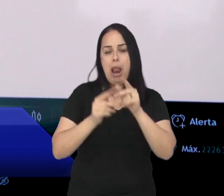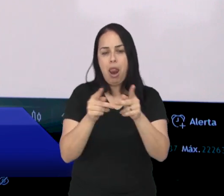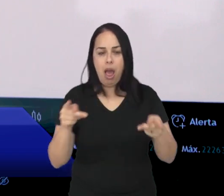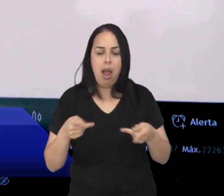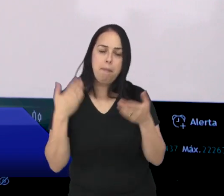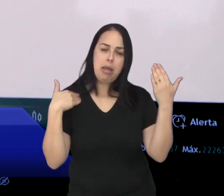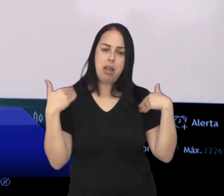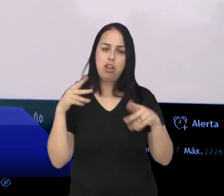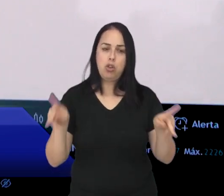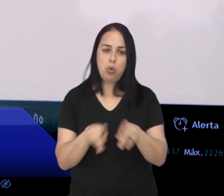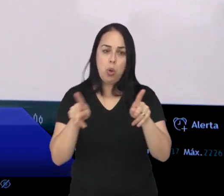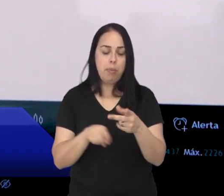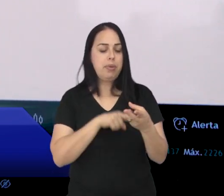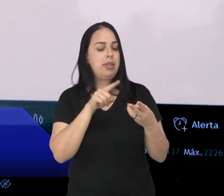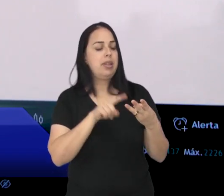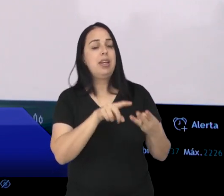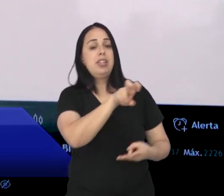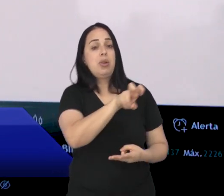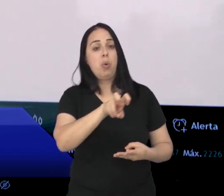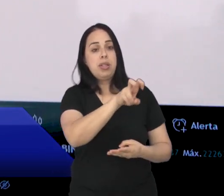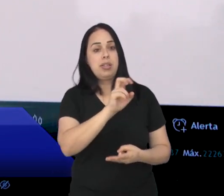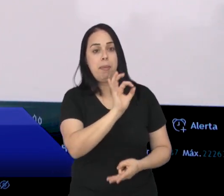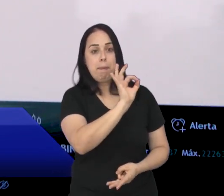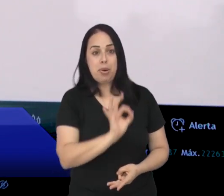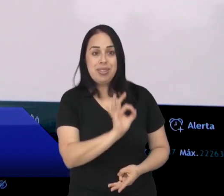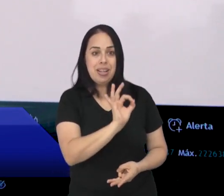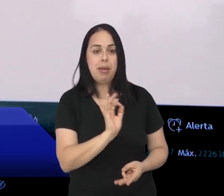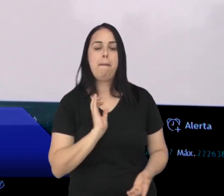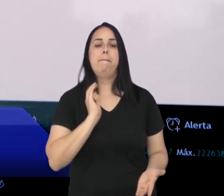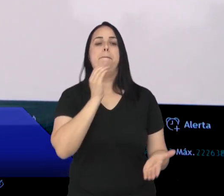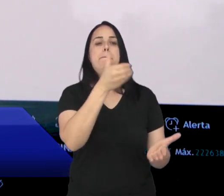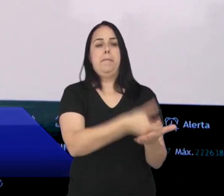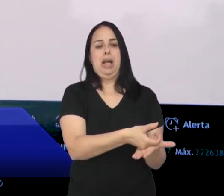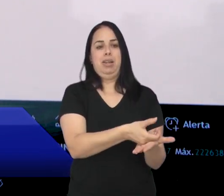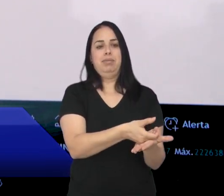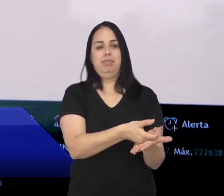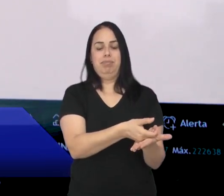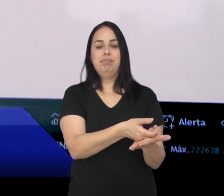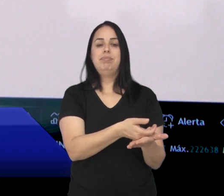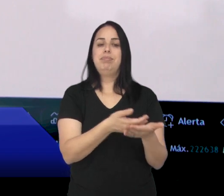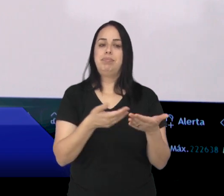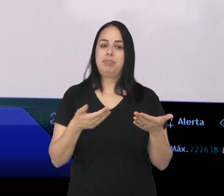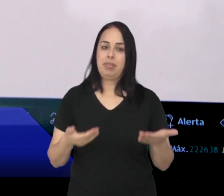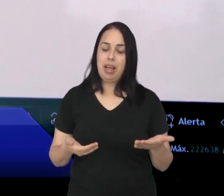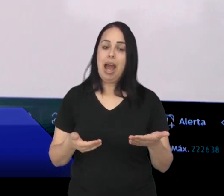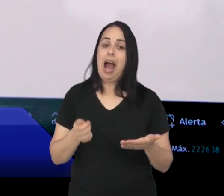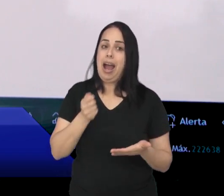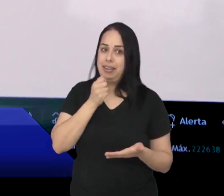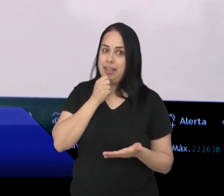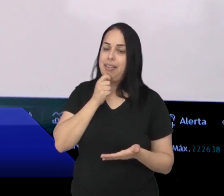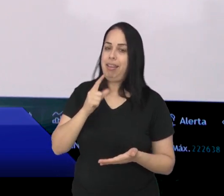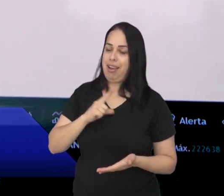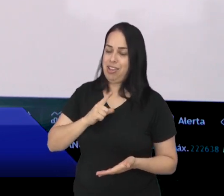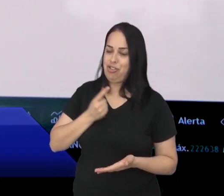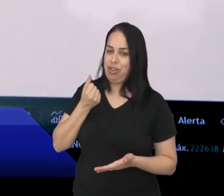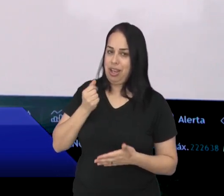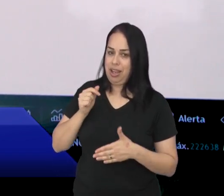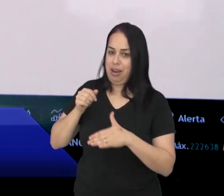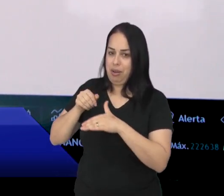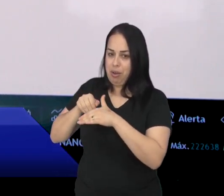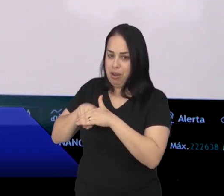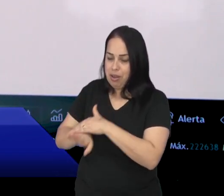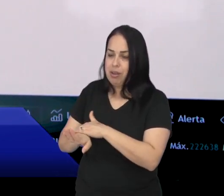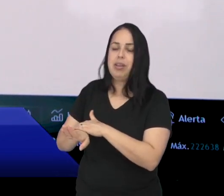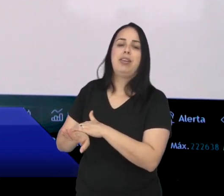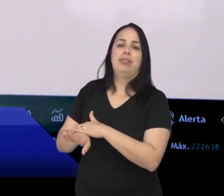uma pizza, um lanche, passear no shopping, e os outros 55% a gente utiliza para pagar as contas fixas. Porém, sobra dinheiro ainda. Essa